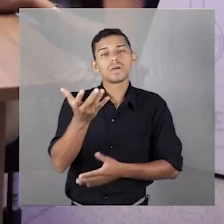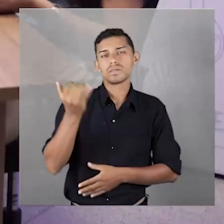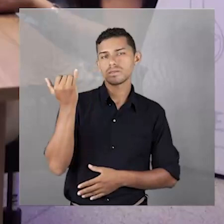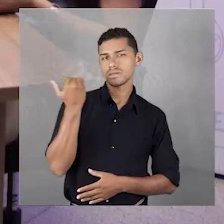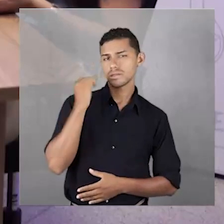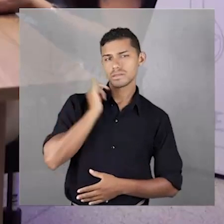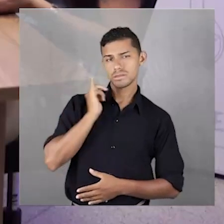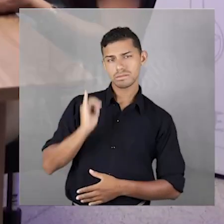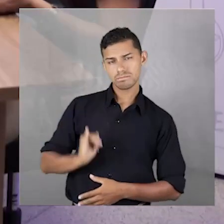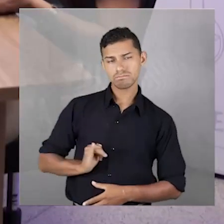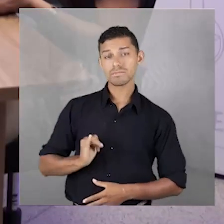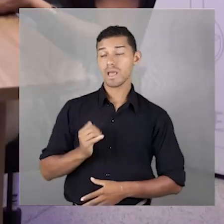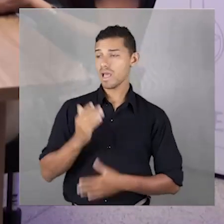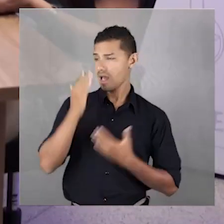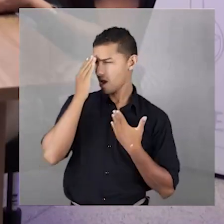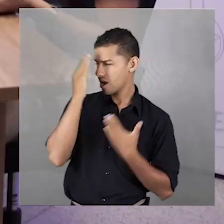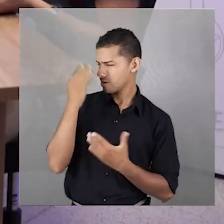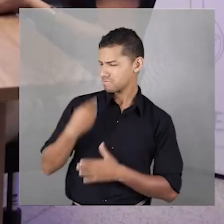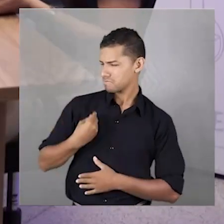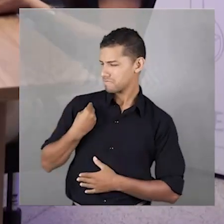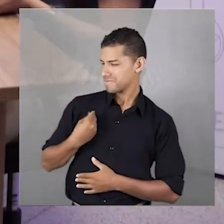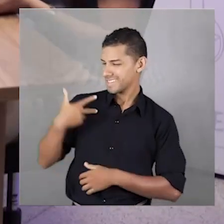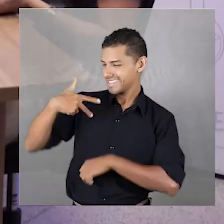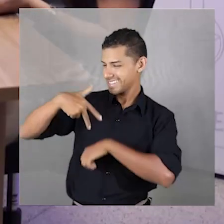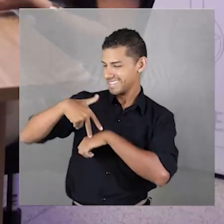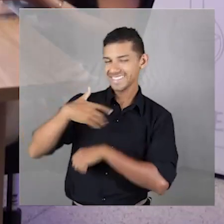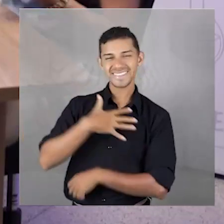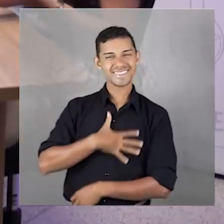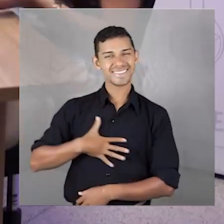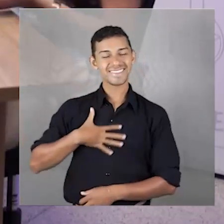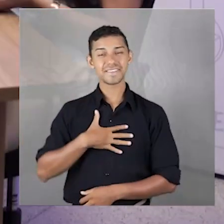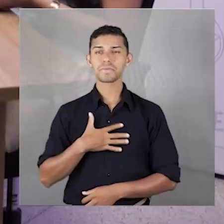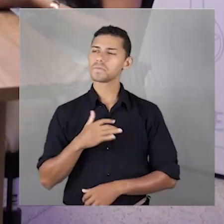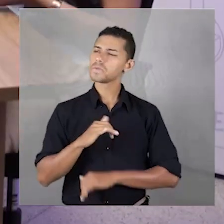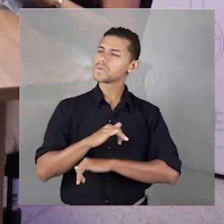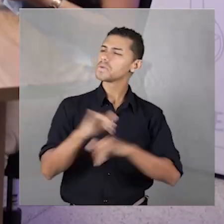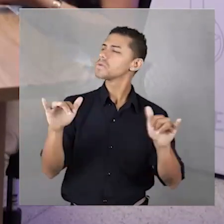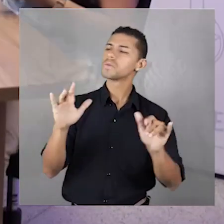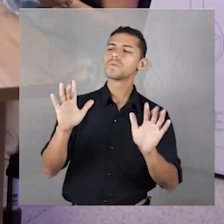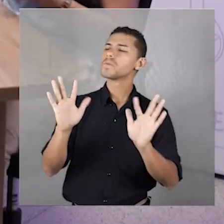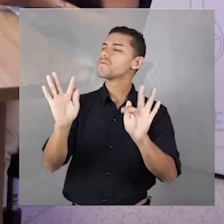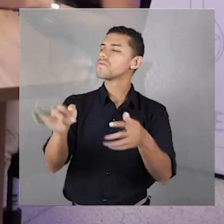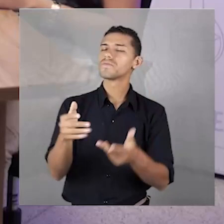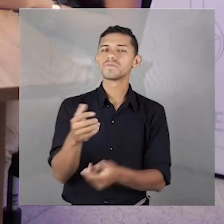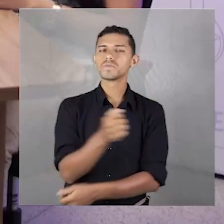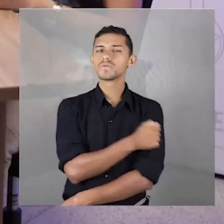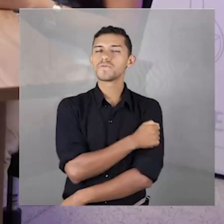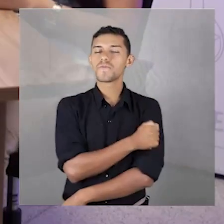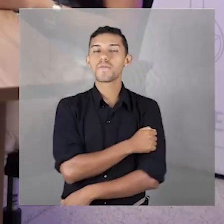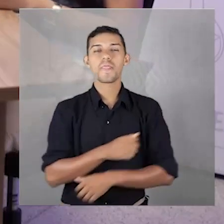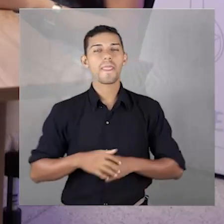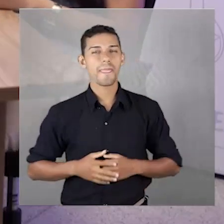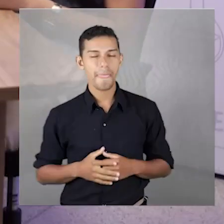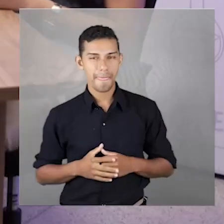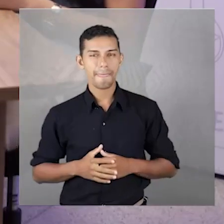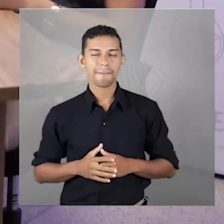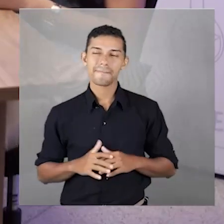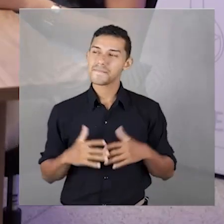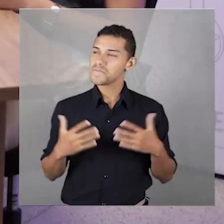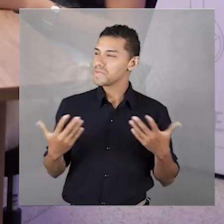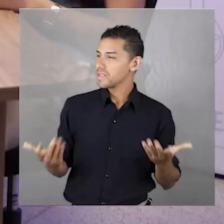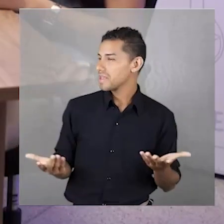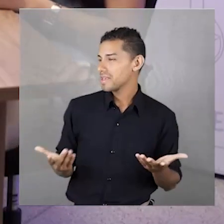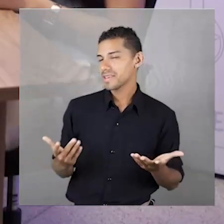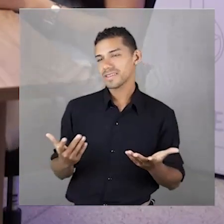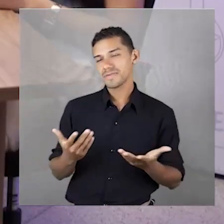a presença dos nossos convidados. Um prazer ter vocês aqui. Qual o recadinho que vocês deixam para os nossos estudantes? Carol,